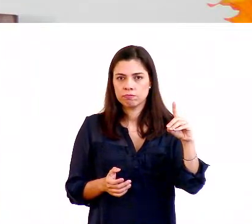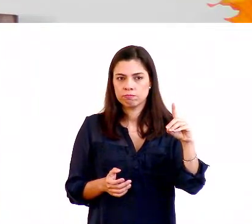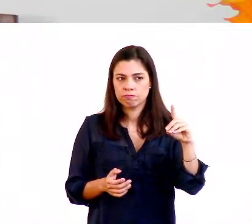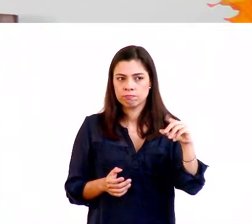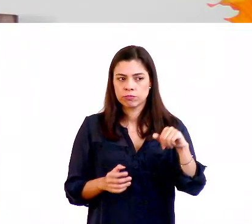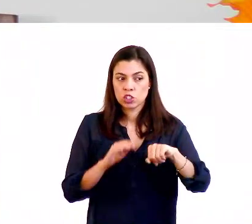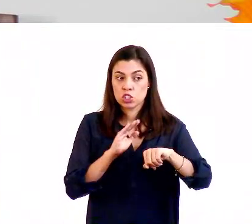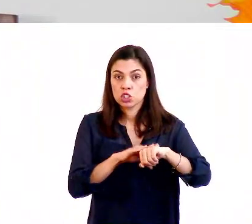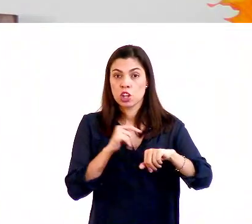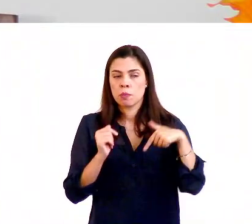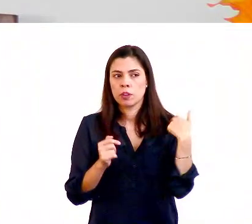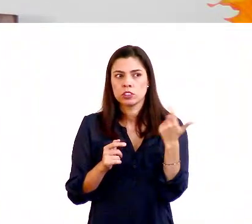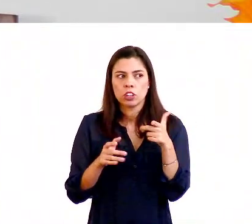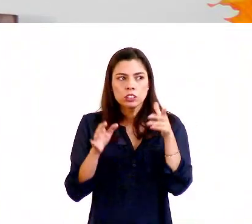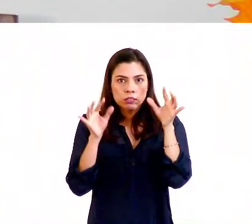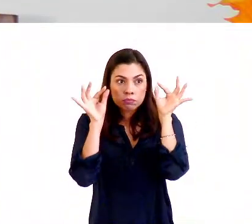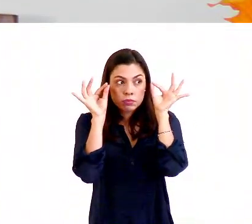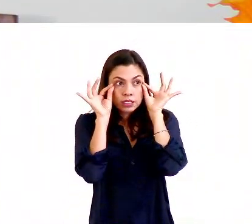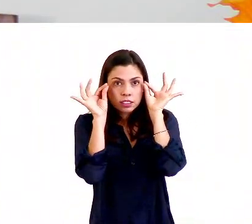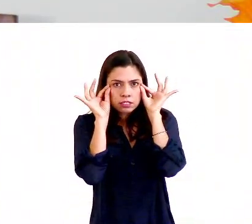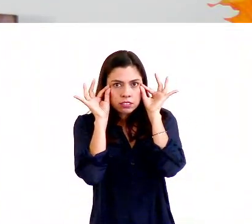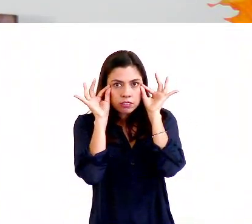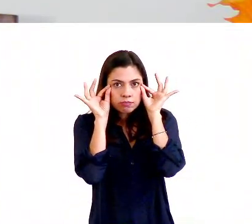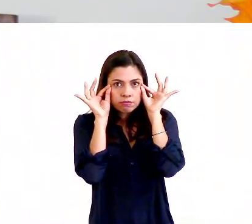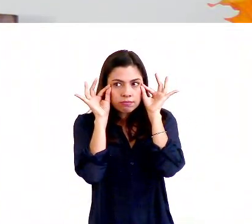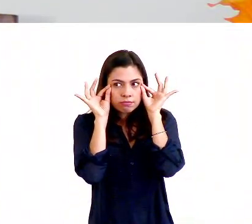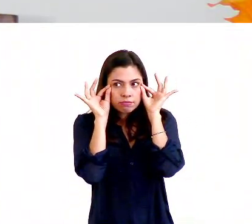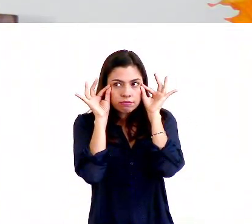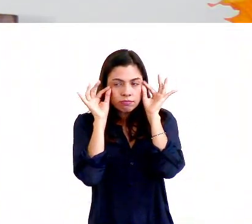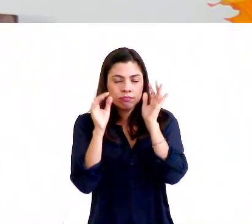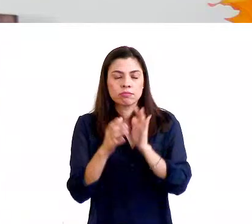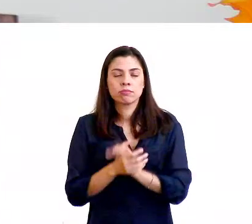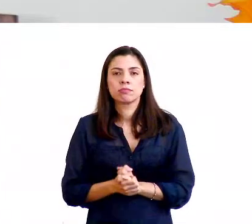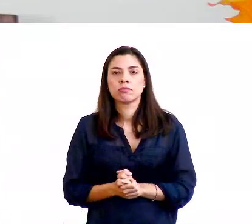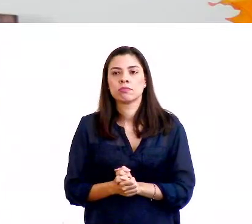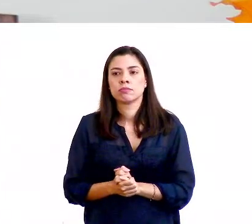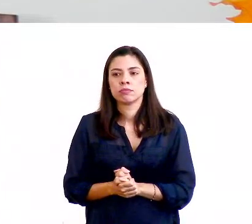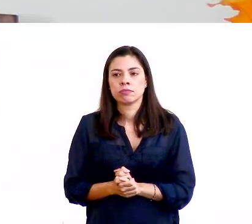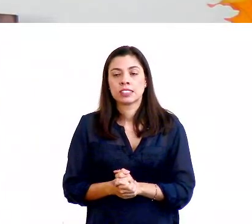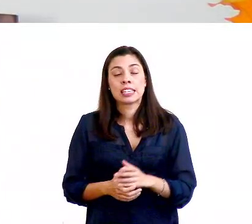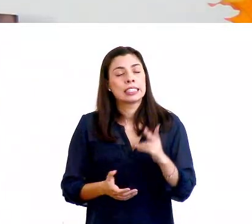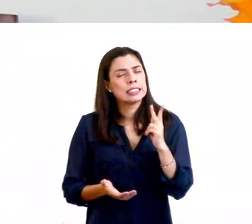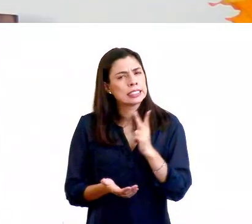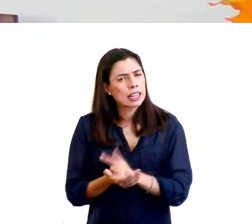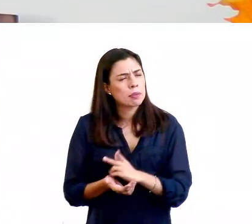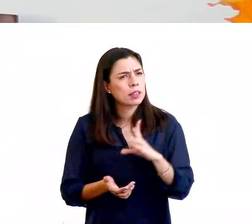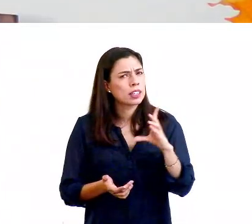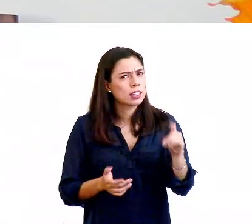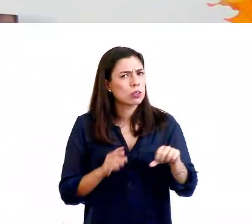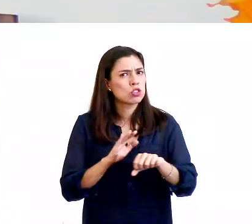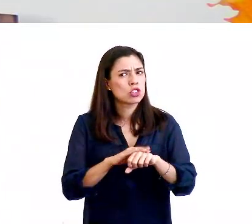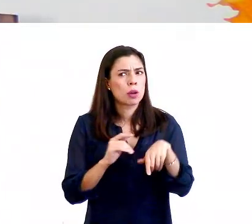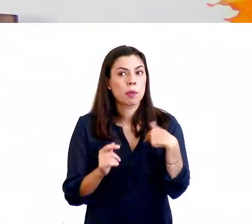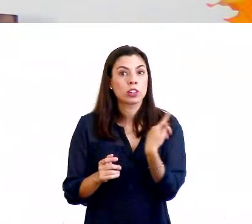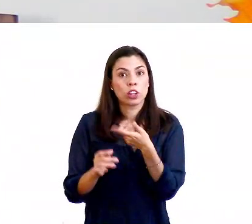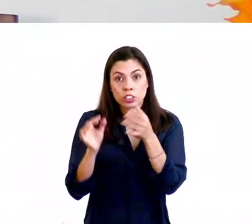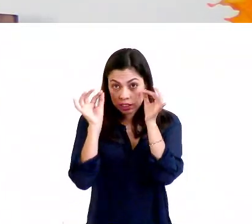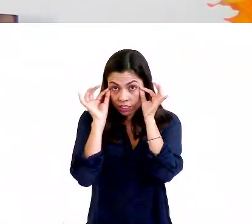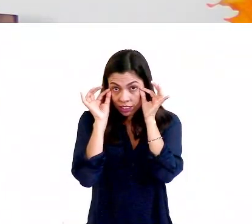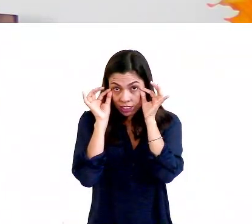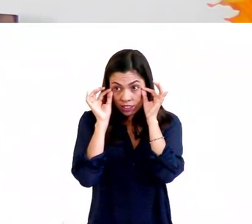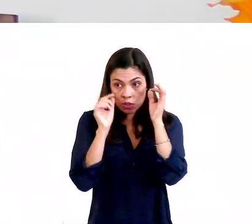nos falam do risco de não ser salvo depois de ter ouvido o Evangelho, servem